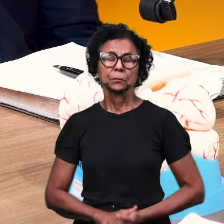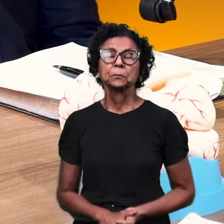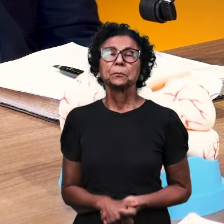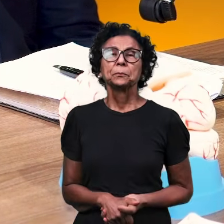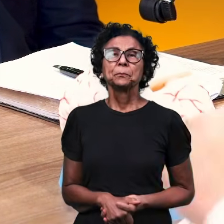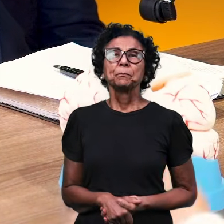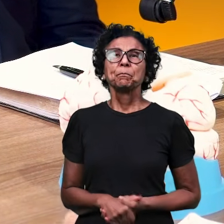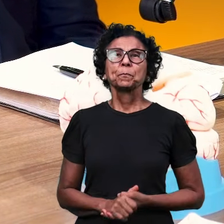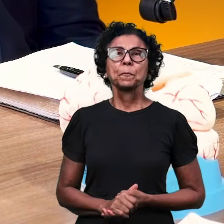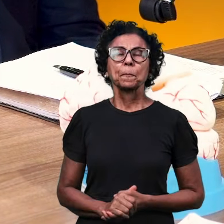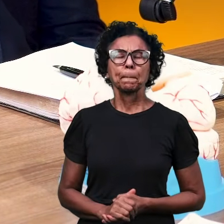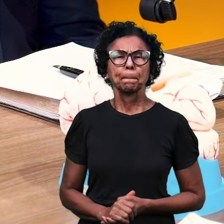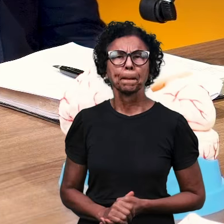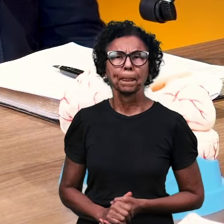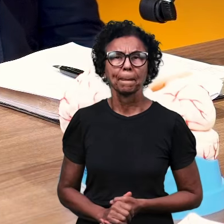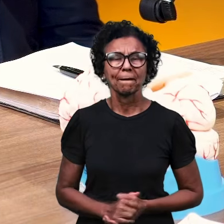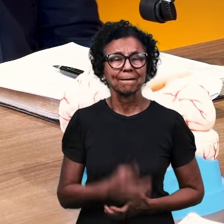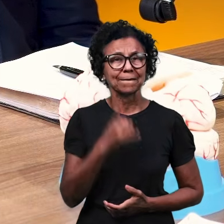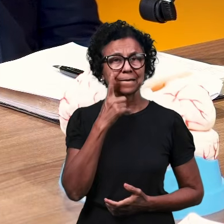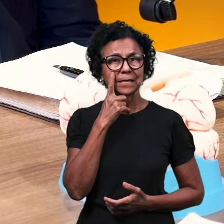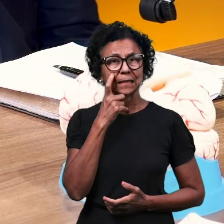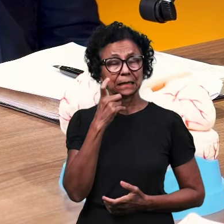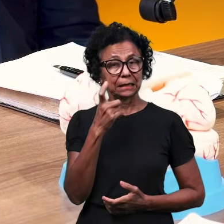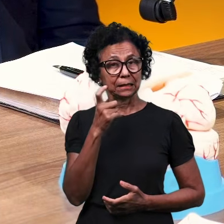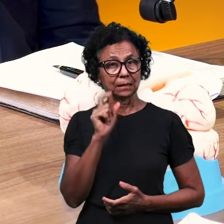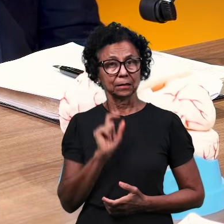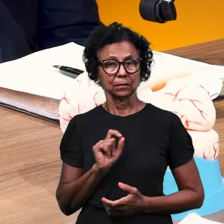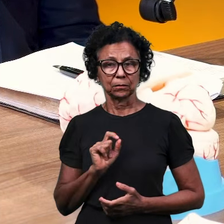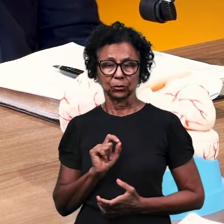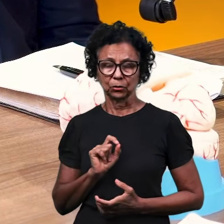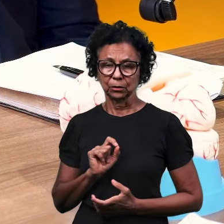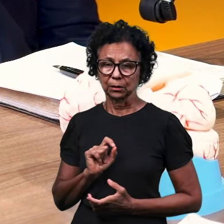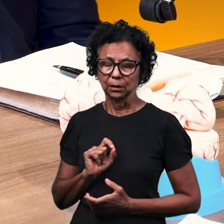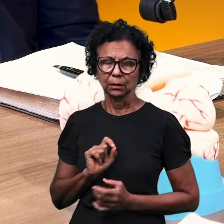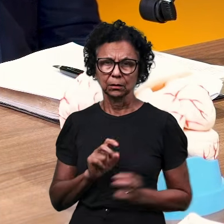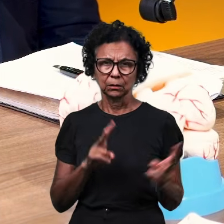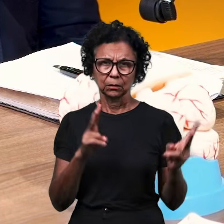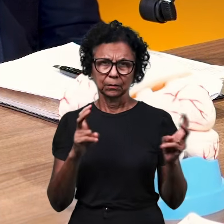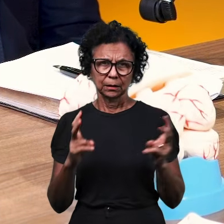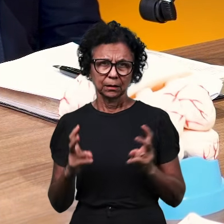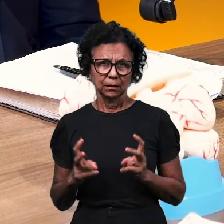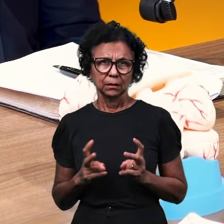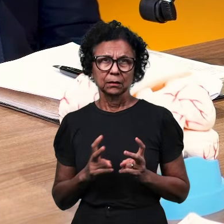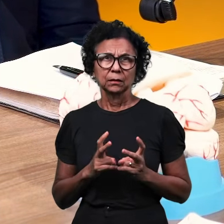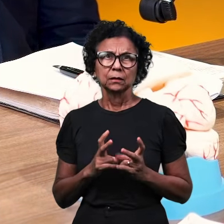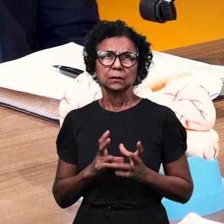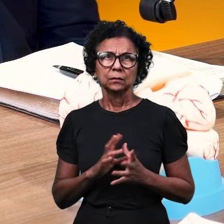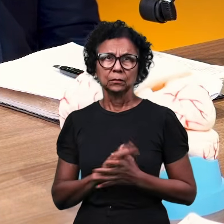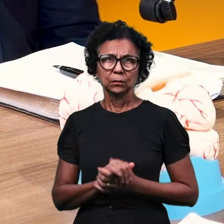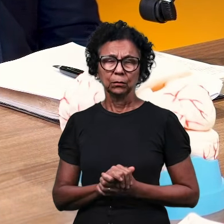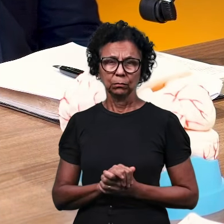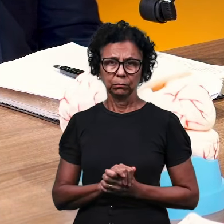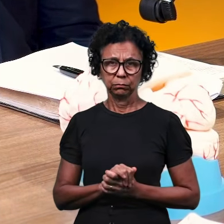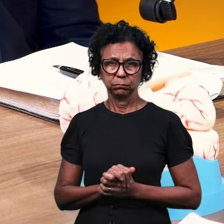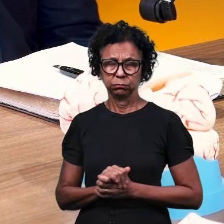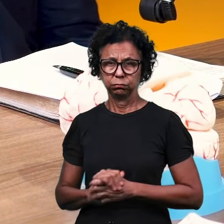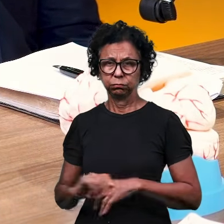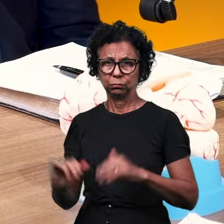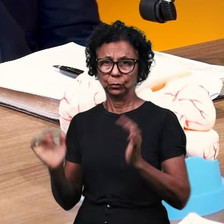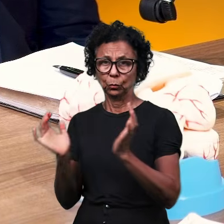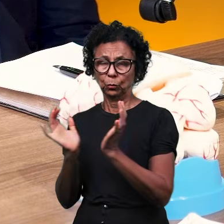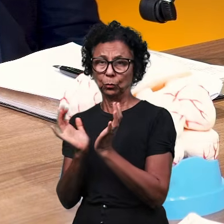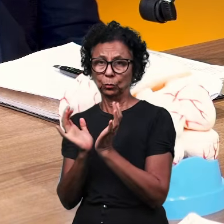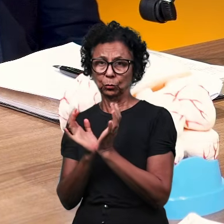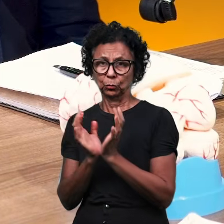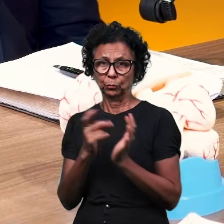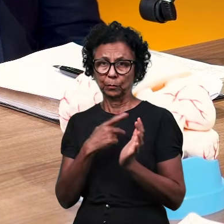nós vamos ver que é muito interessante, e quando se observa todo o material fornecido pelo presbitério para o trabalho